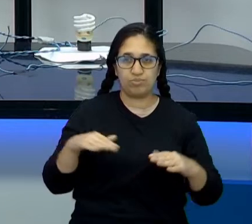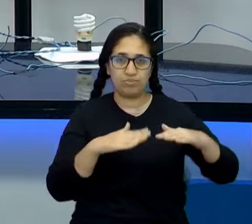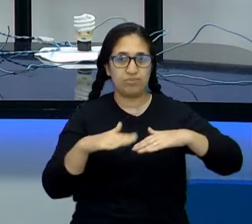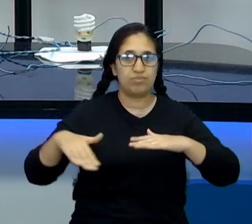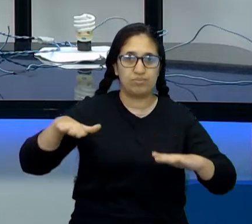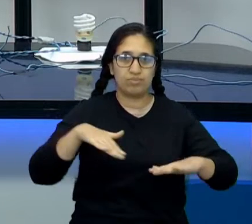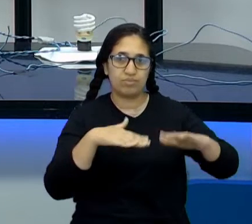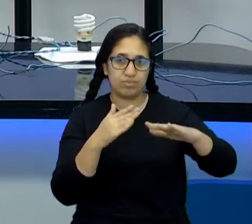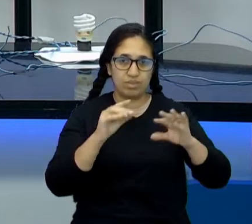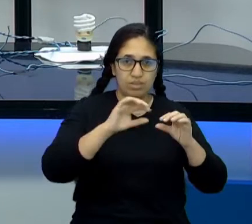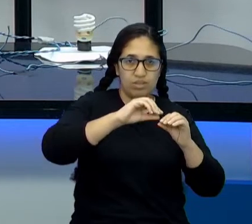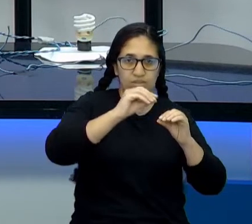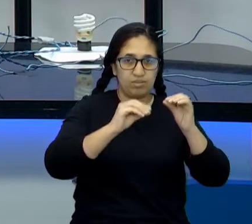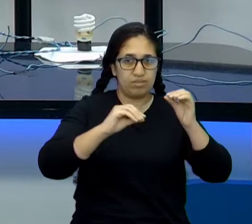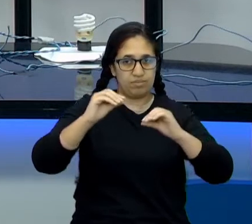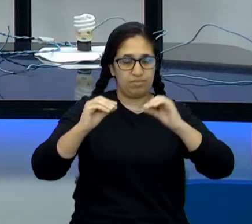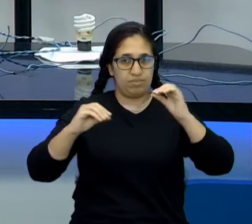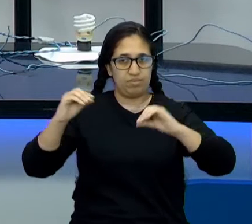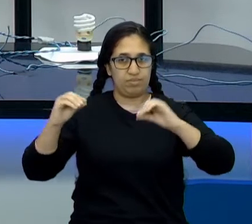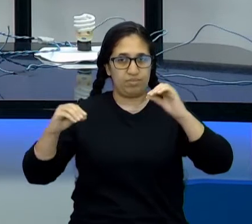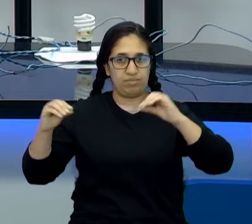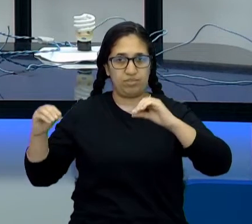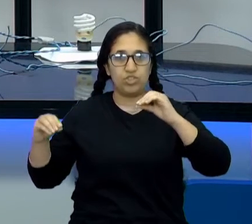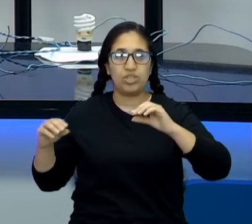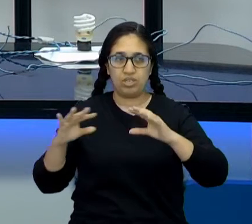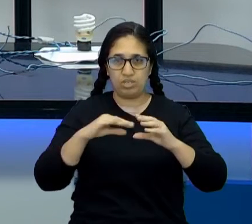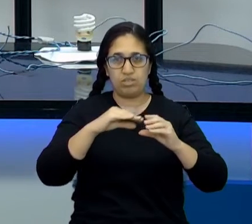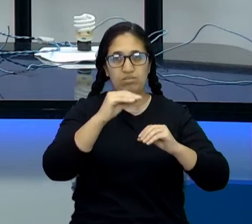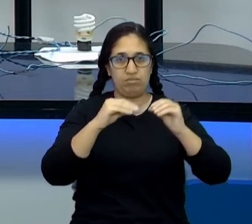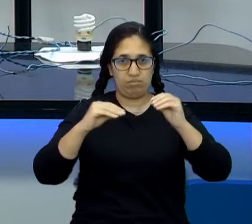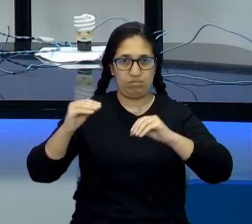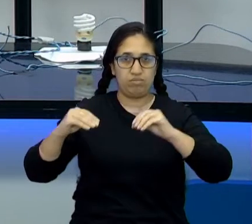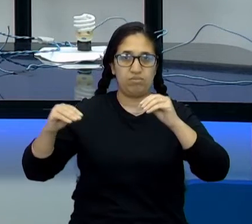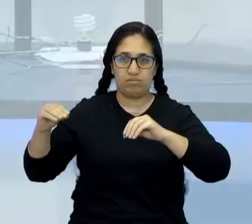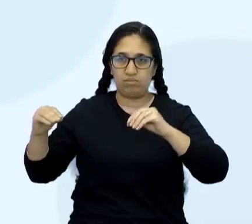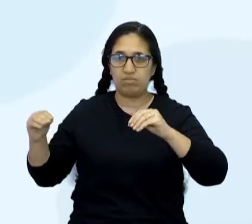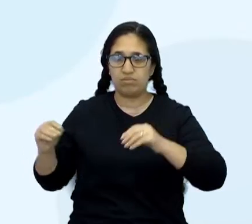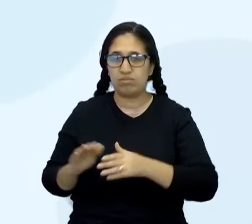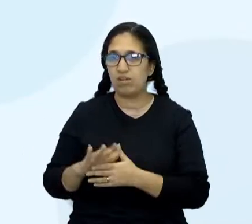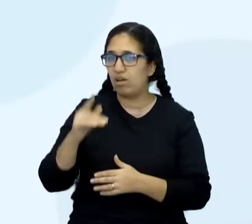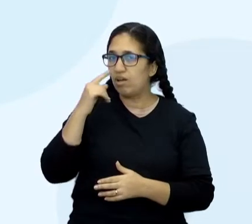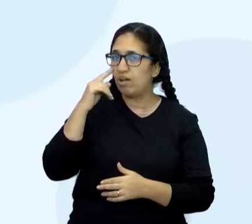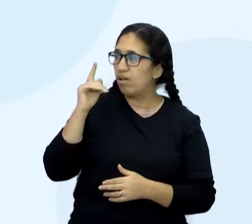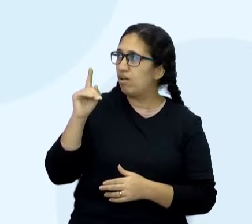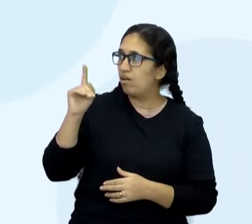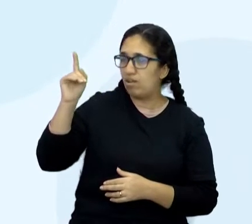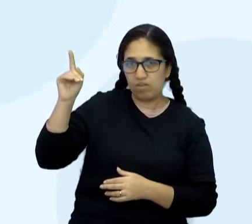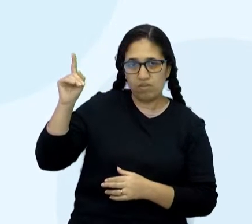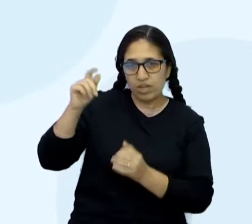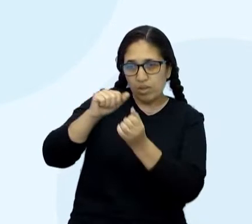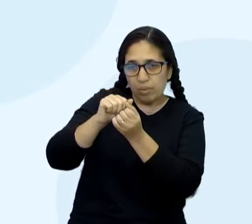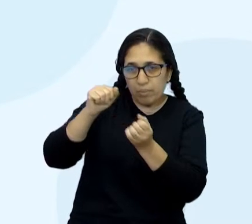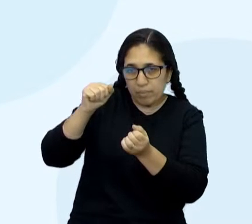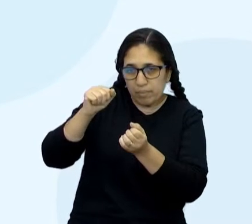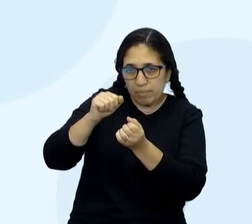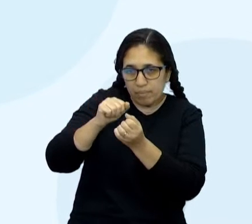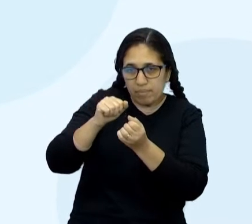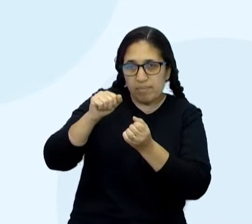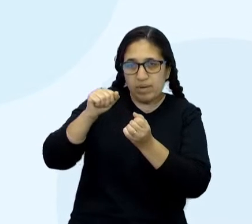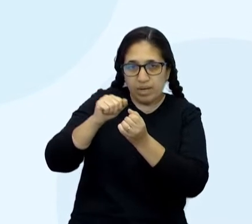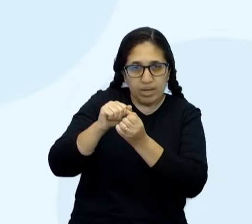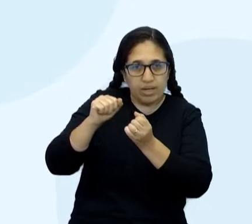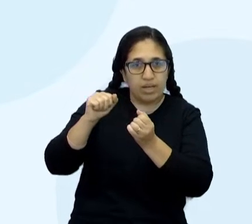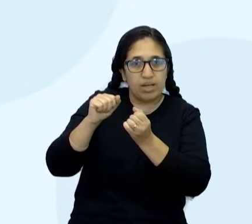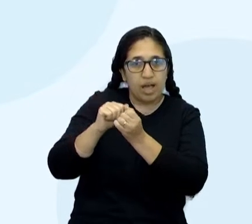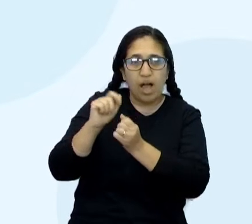ocorre passando por um condutor quando tem desequilíbrios de carga. Agora, vamos falar do magnetismo. O que tem a ver isso? Ó?